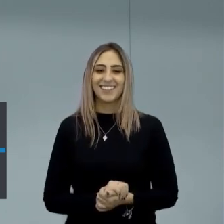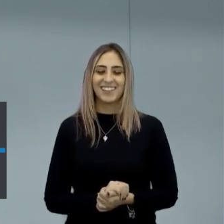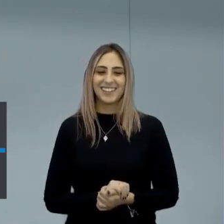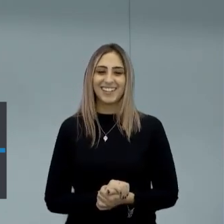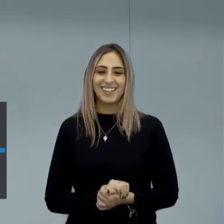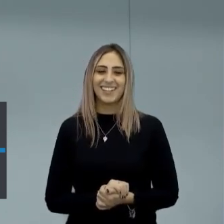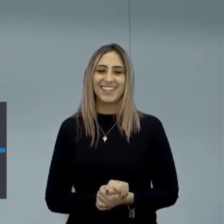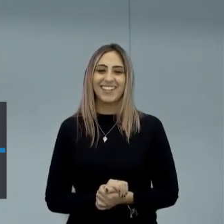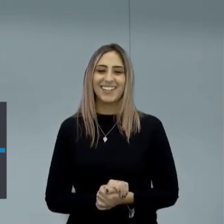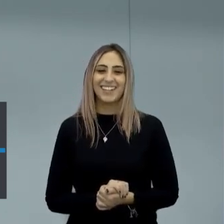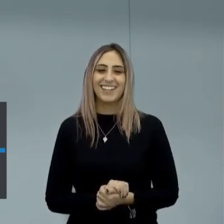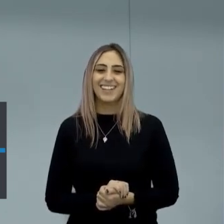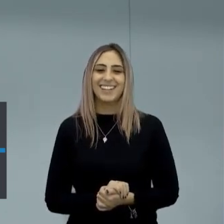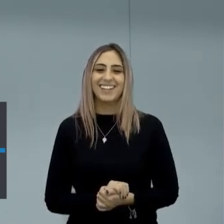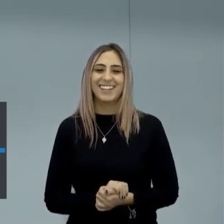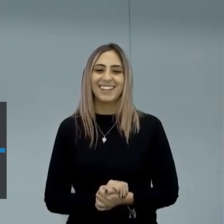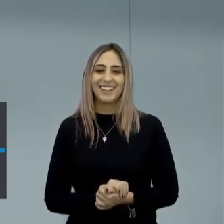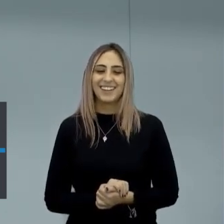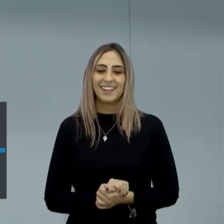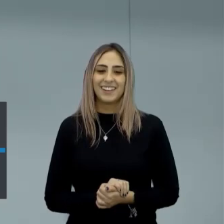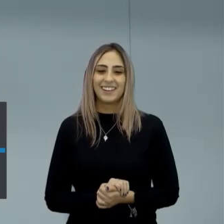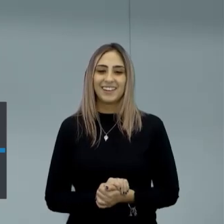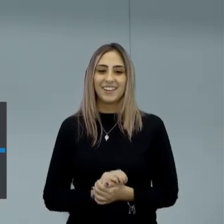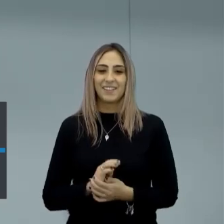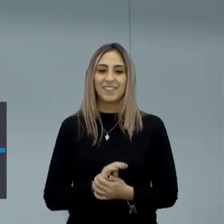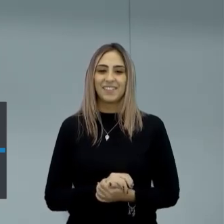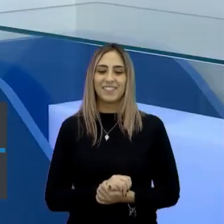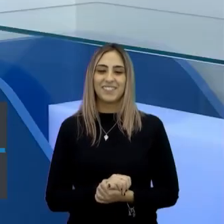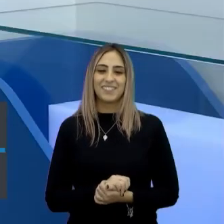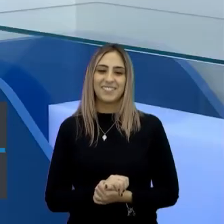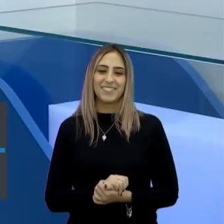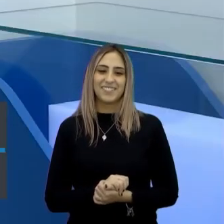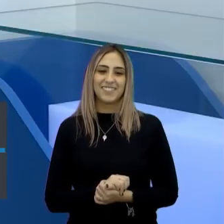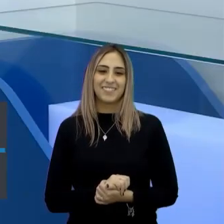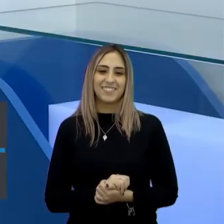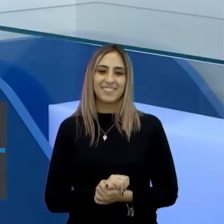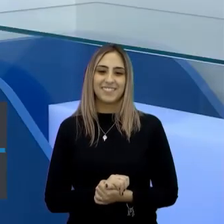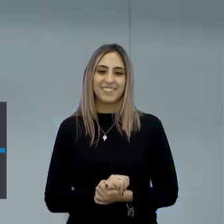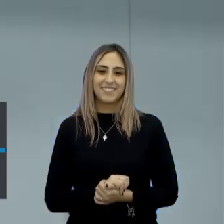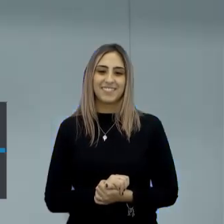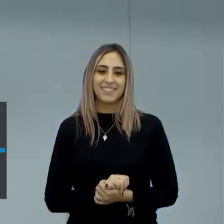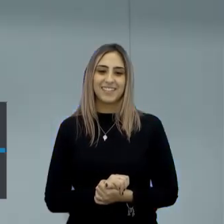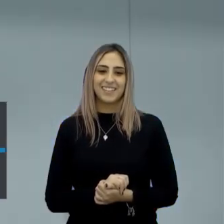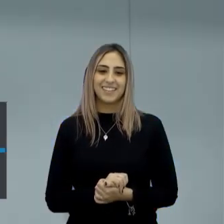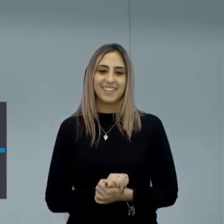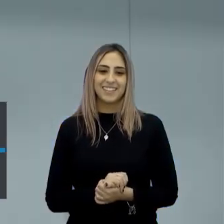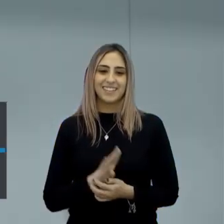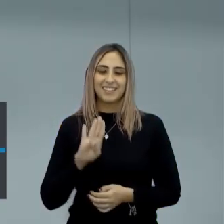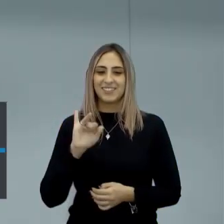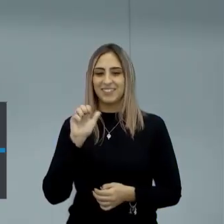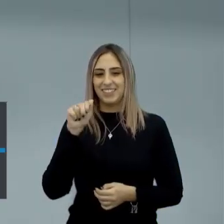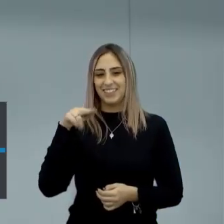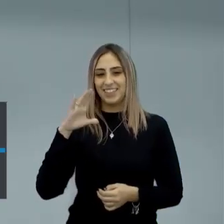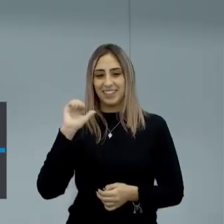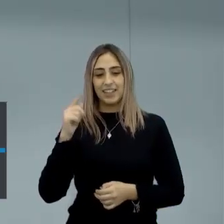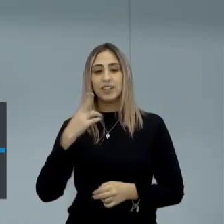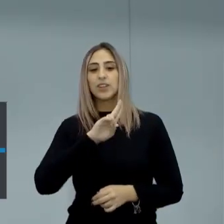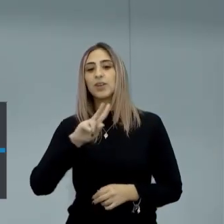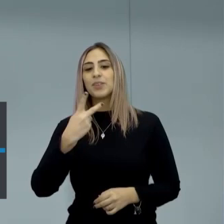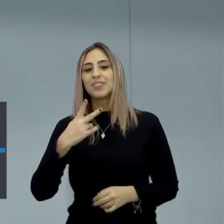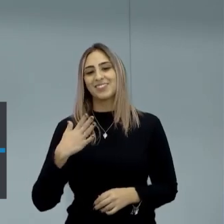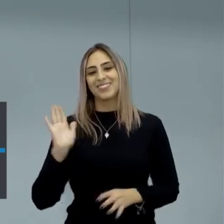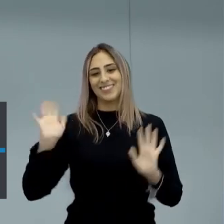Ela tá tadinha. Não sei o nome dela, Elaine. Você sabe o nome? Ai, perdão. Essa é nova. Não sei. Bianca.